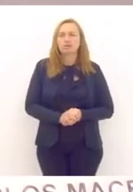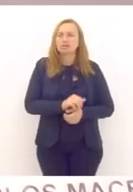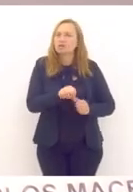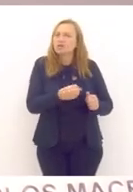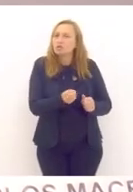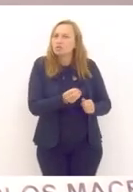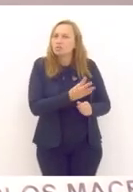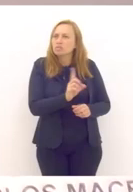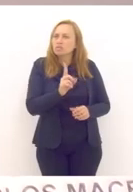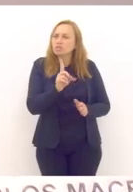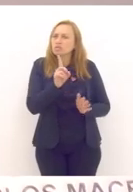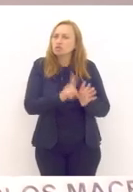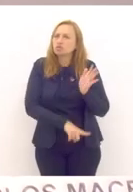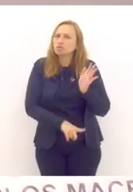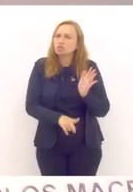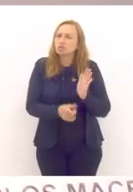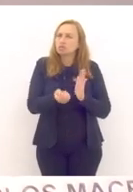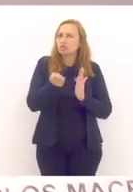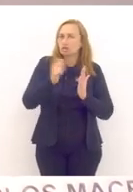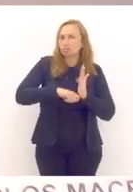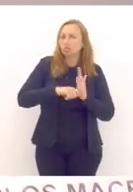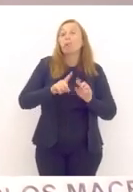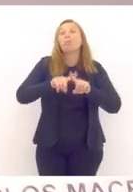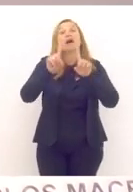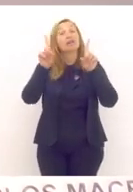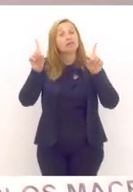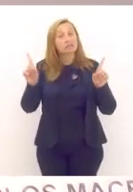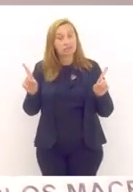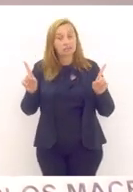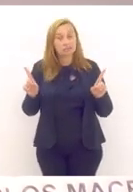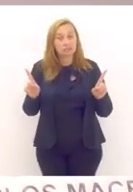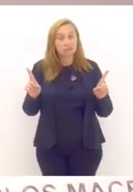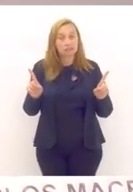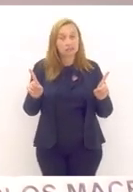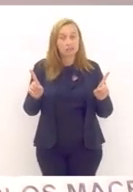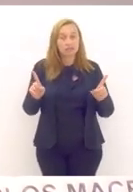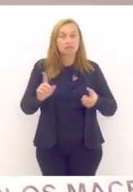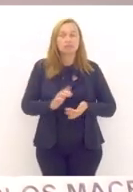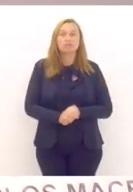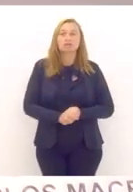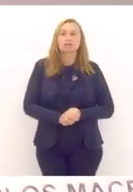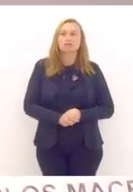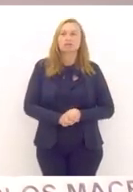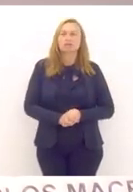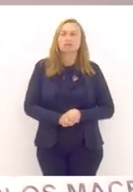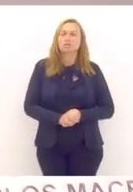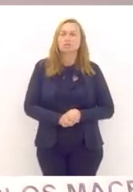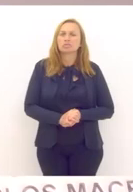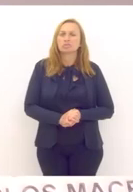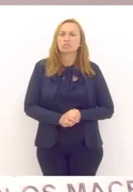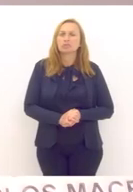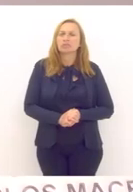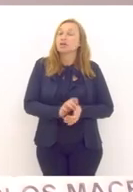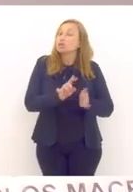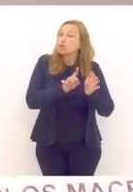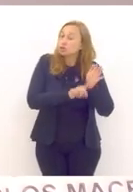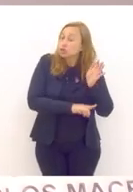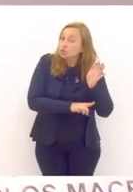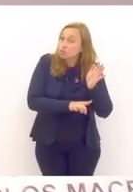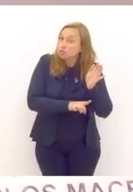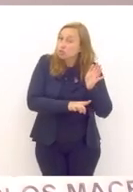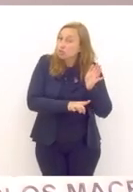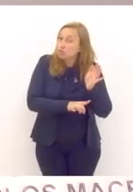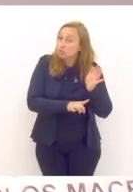não fosse de redução dos tributos, mas de uma reformatação para diminuir, ou